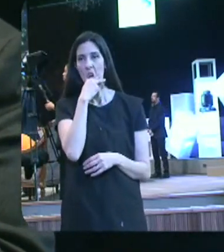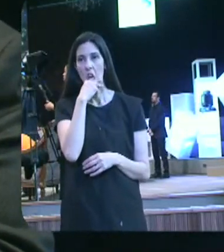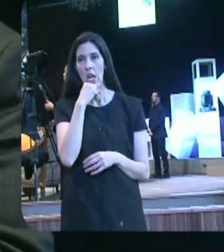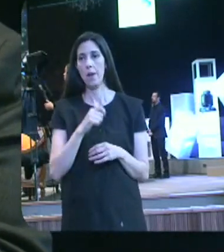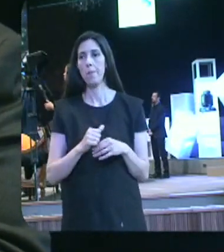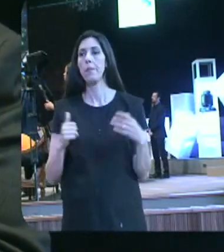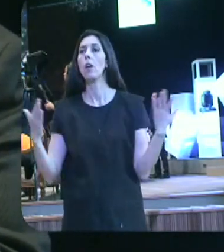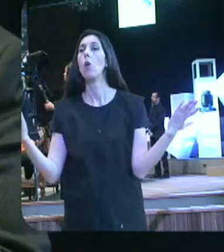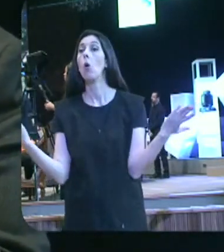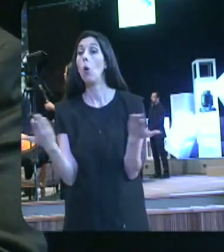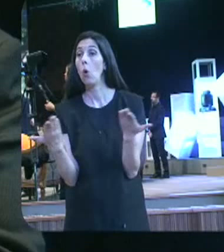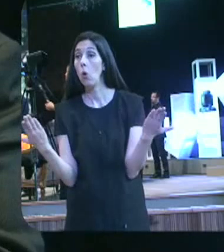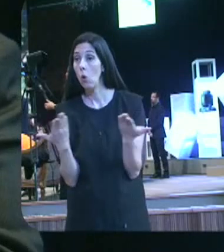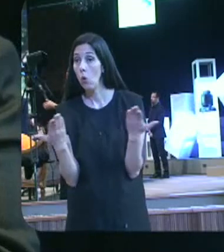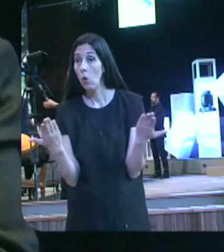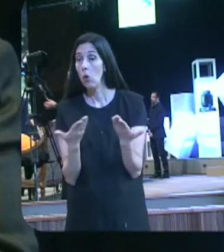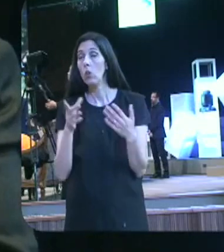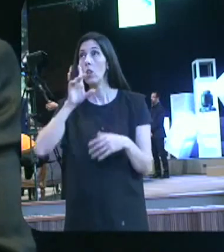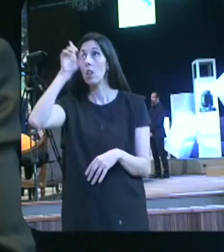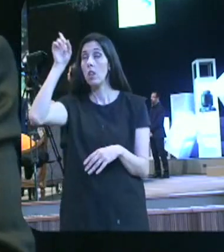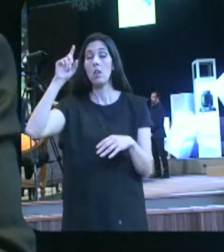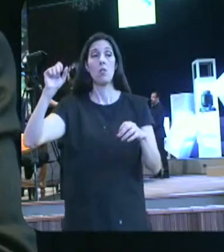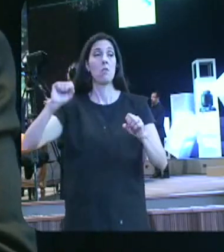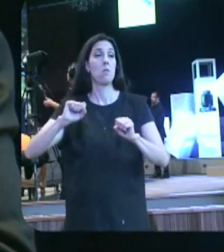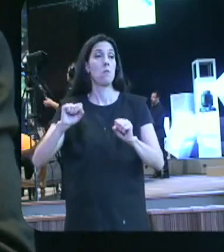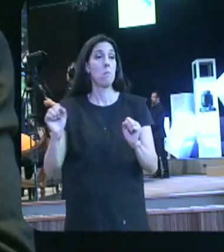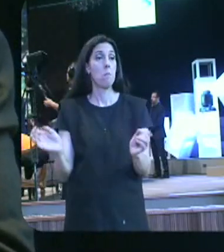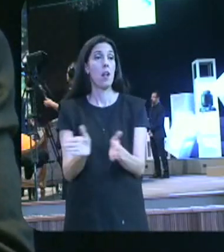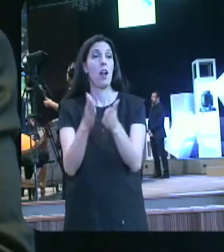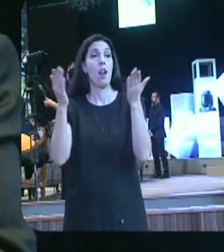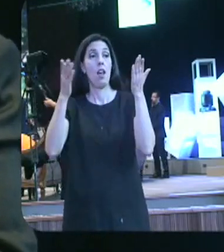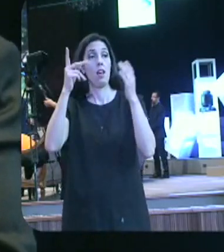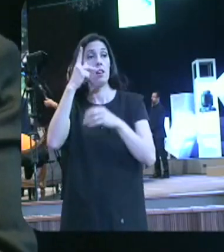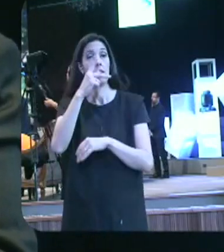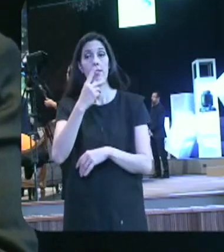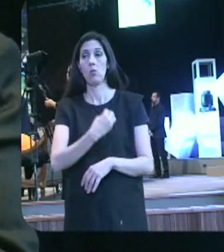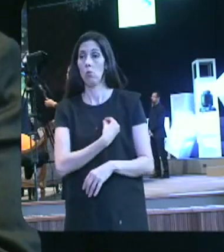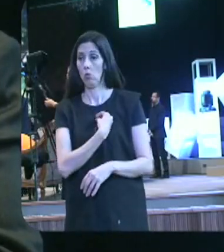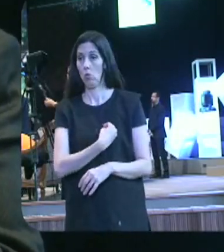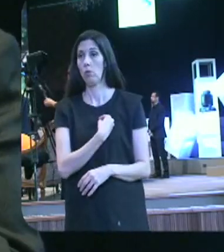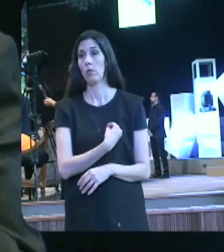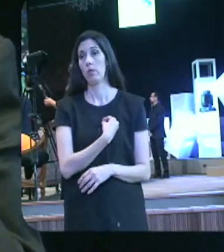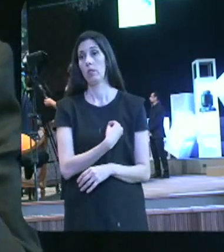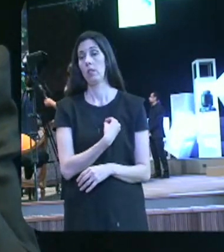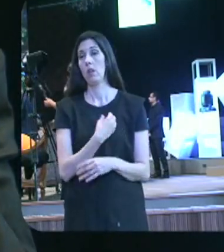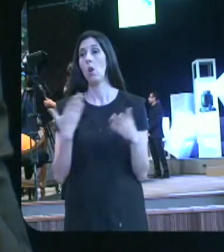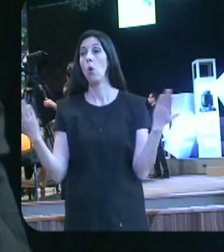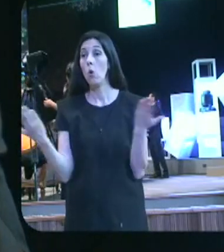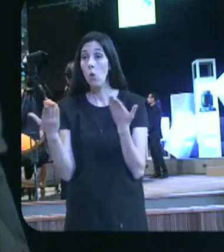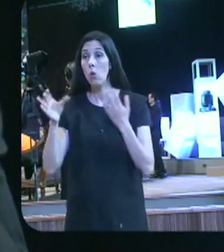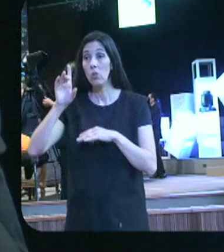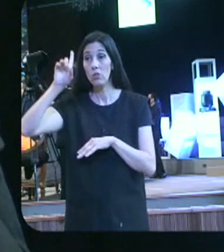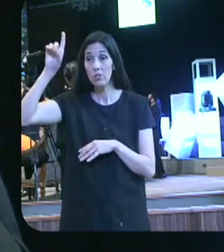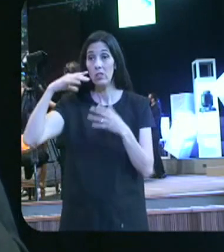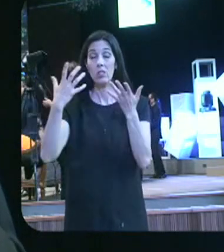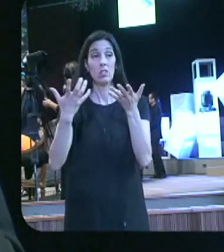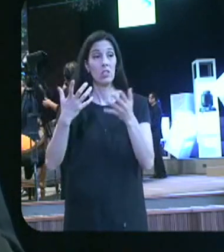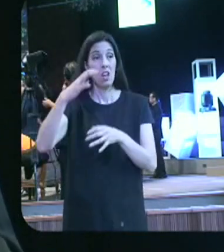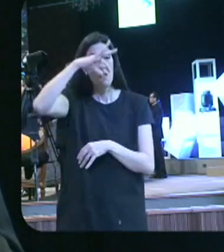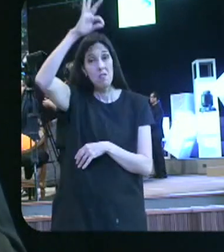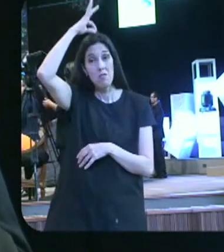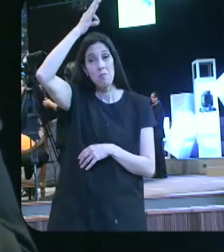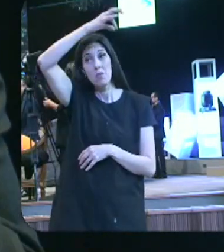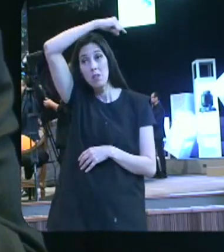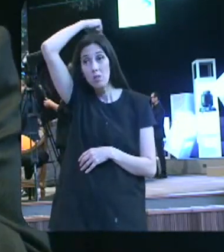Hoje o Senhor quer fazer um milagre na tua vida. O milagre da visitação do seu